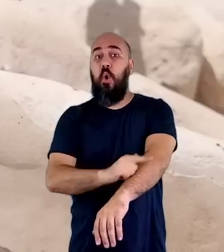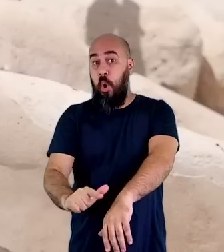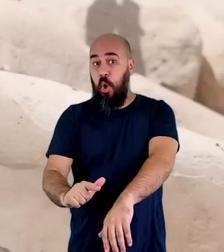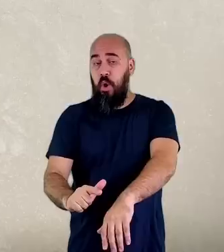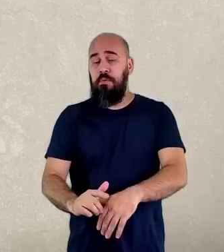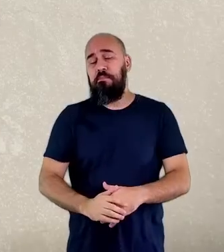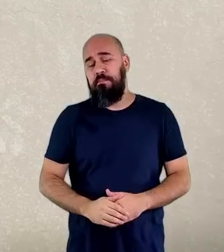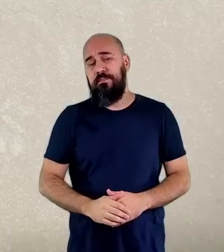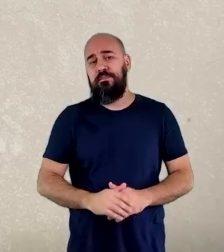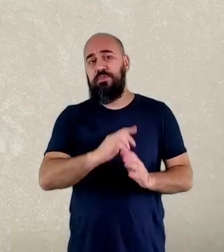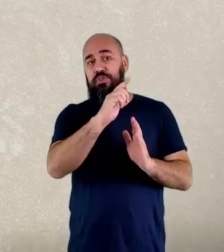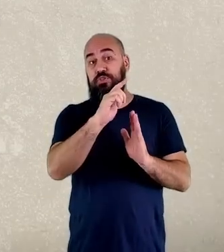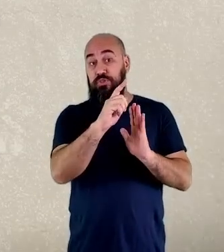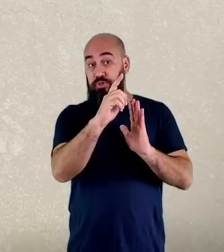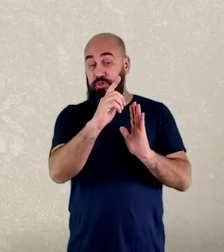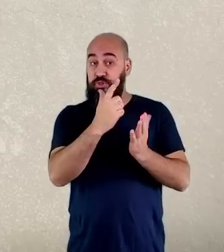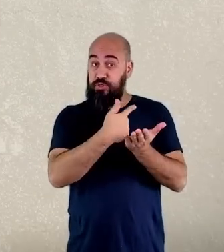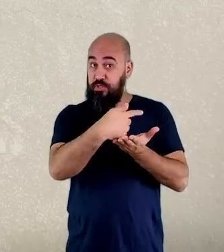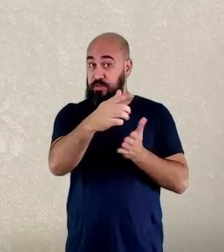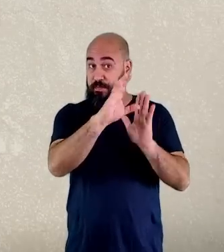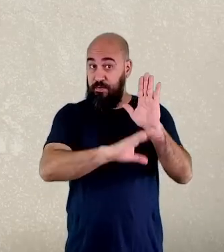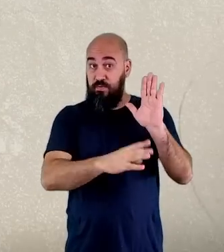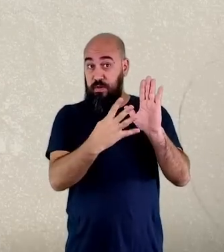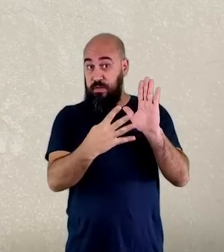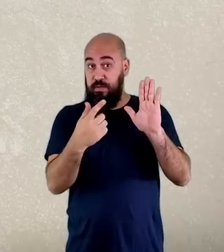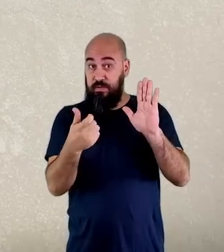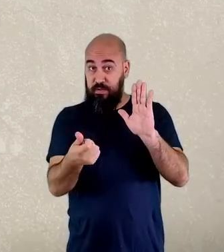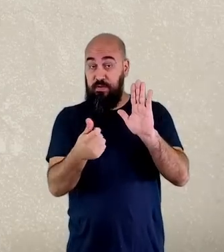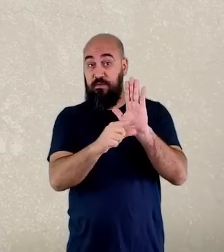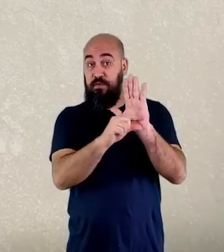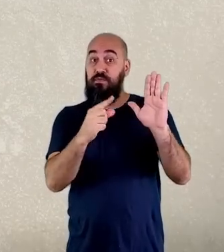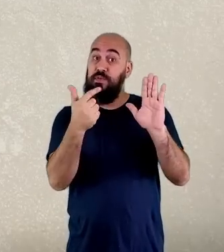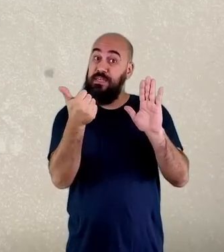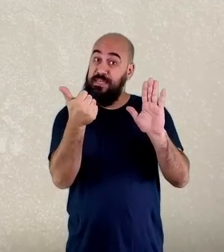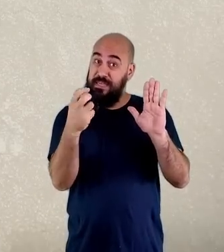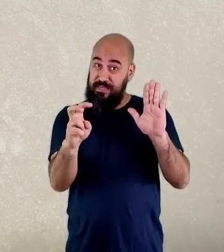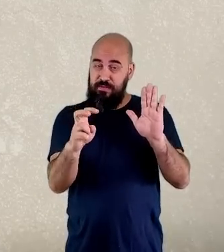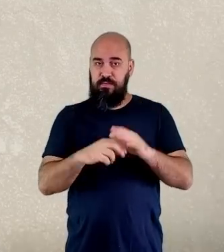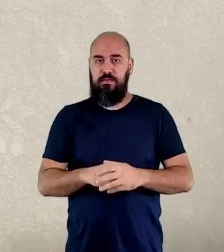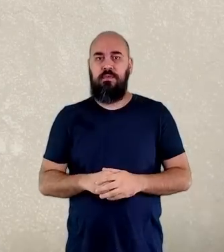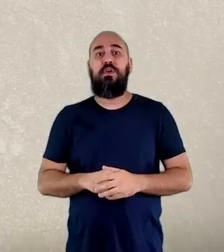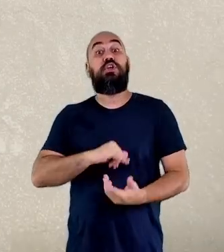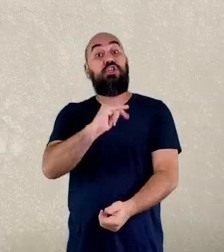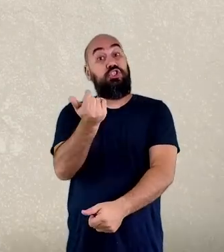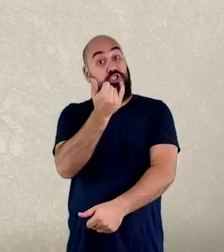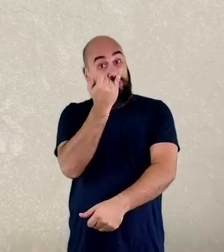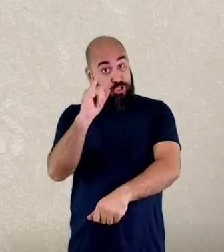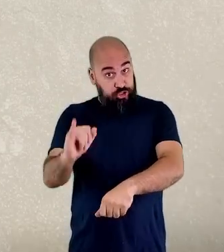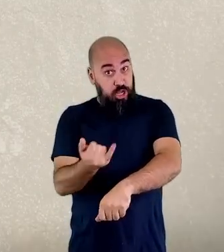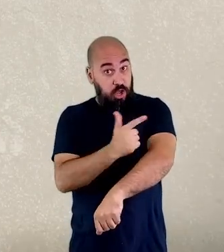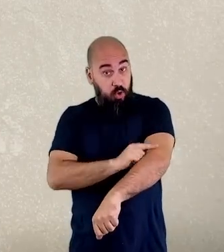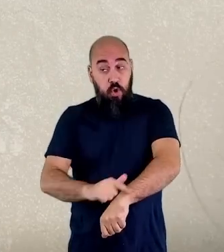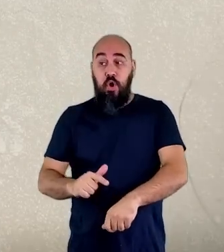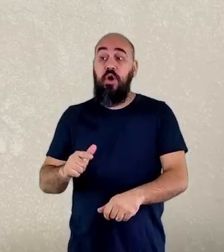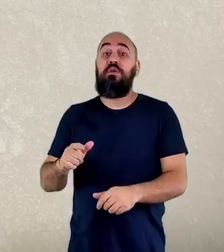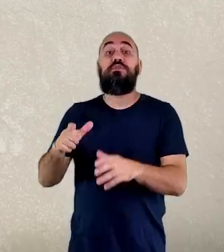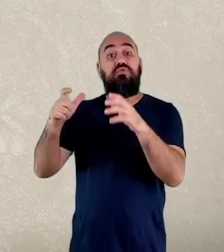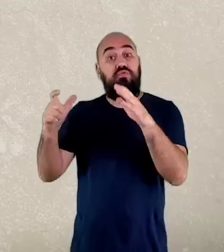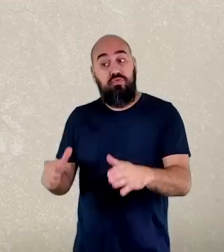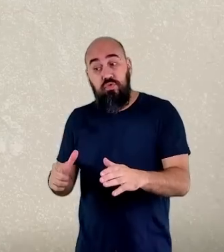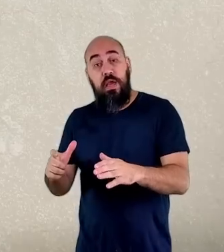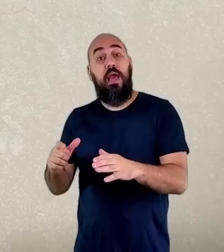Bíblia, Gênesis 46, verso 5. Então Jacó saiu de Beerseba. Os filhos de